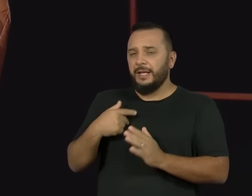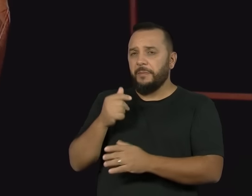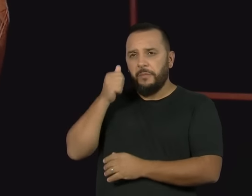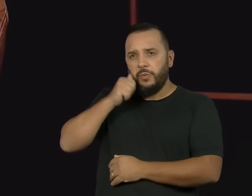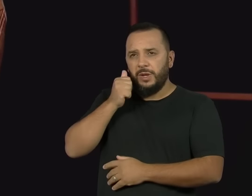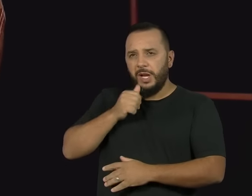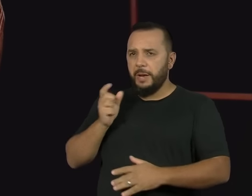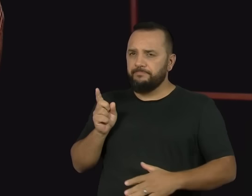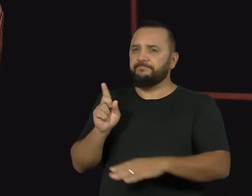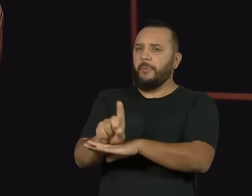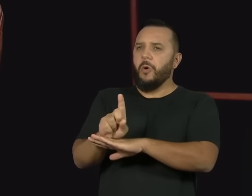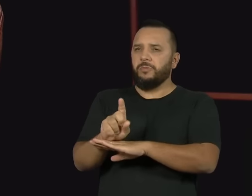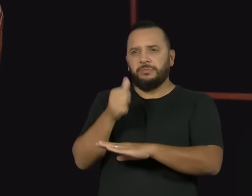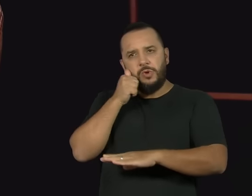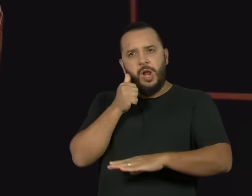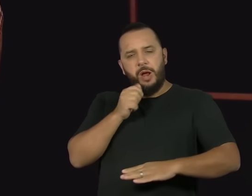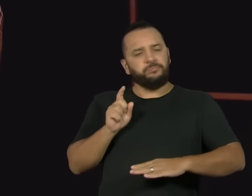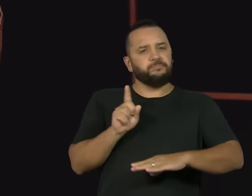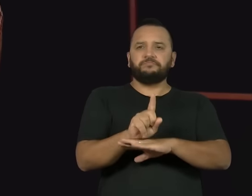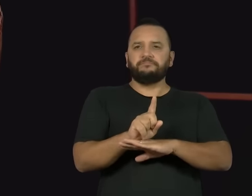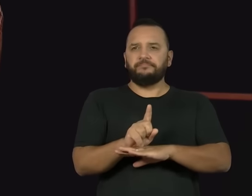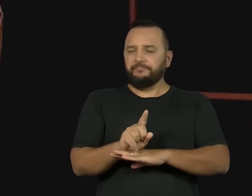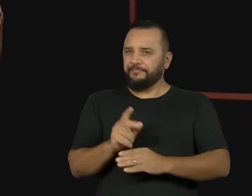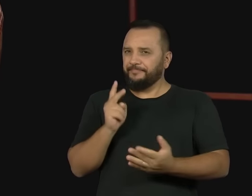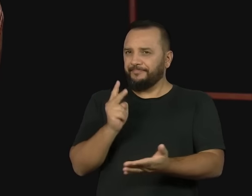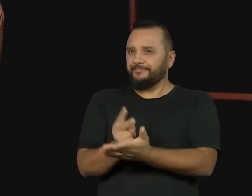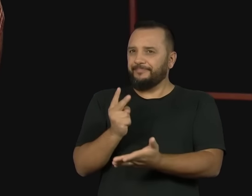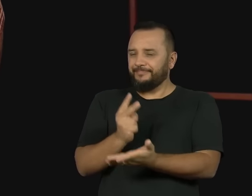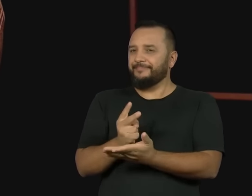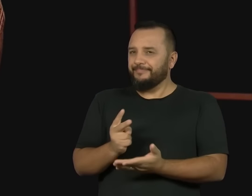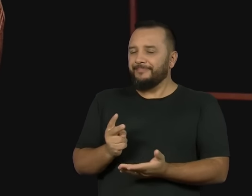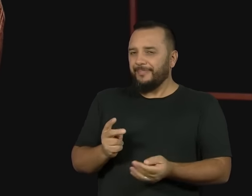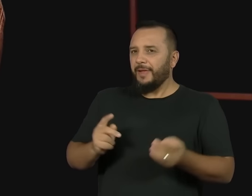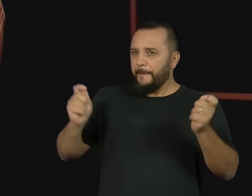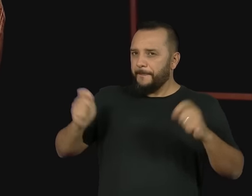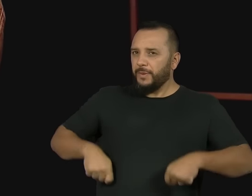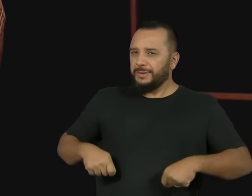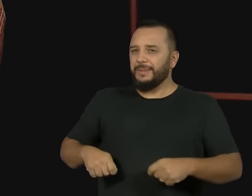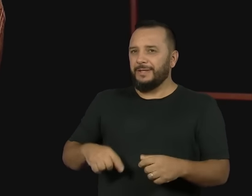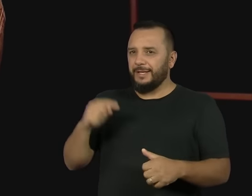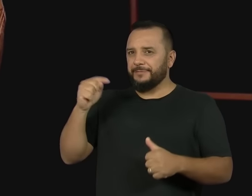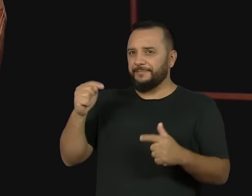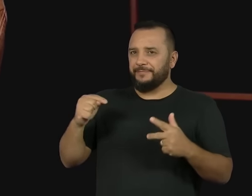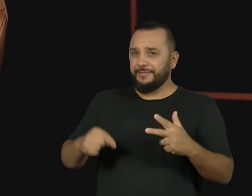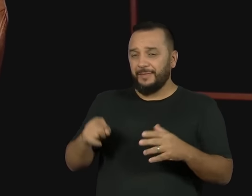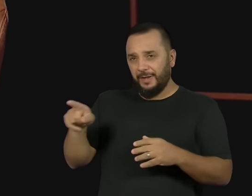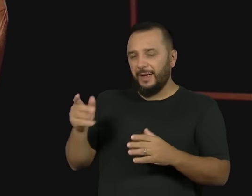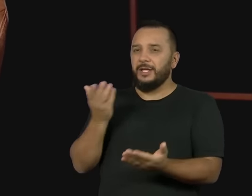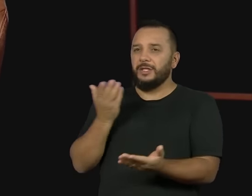mulher com todas as possibilidades. A primeira dela de estudar, de se